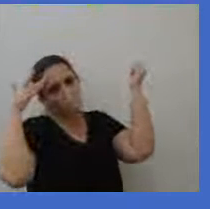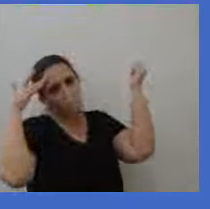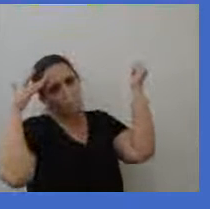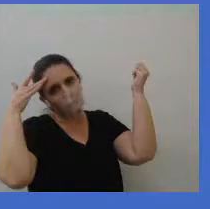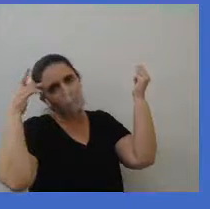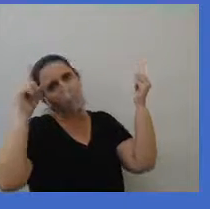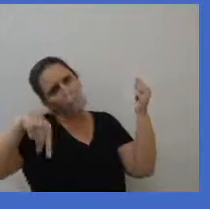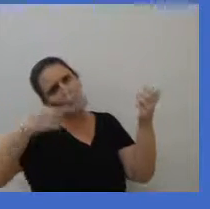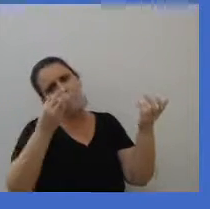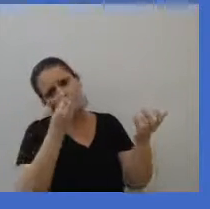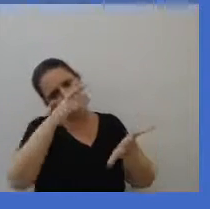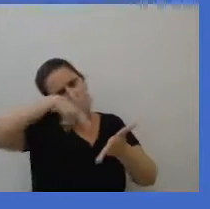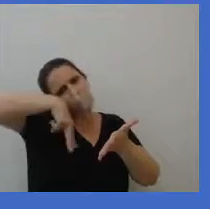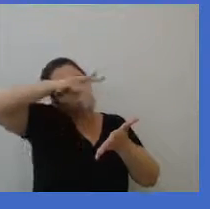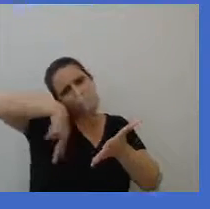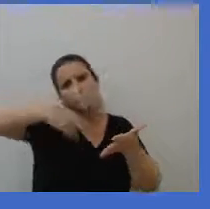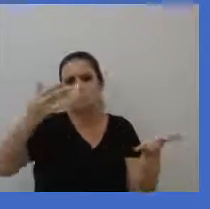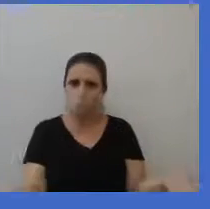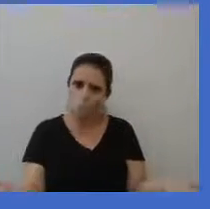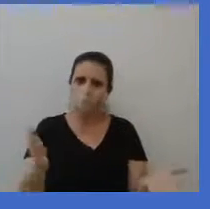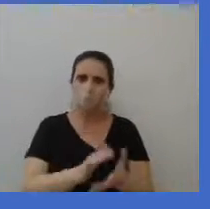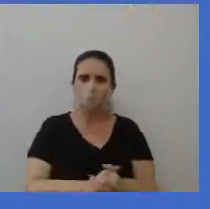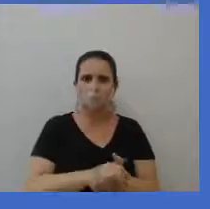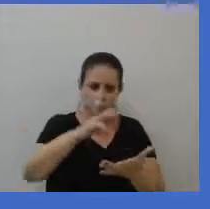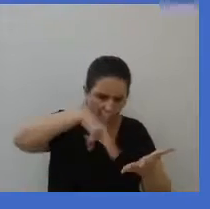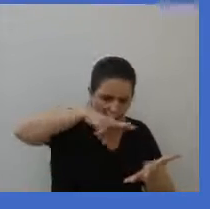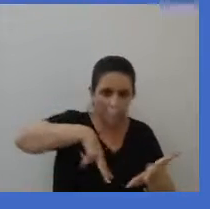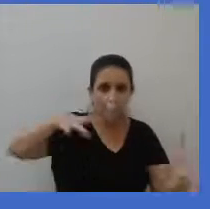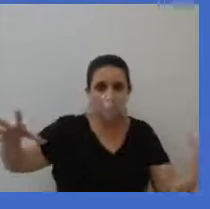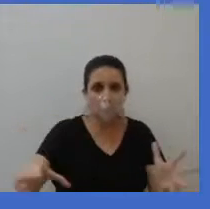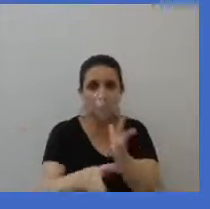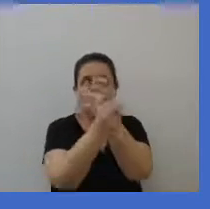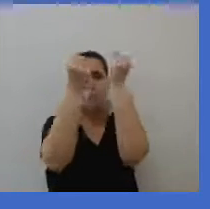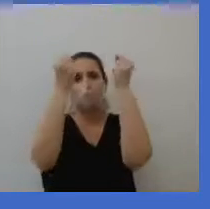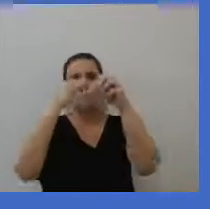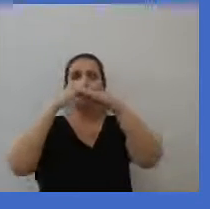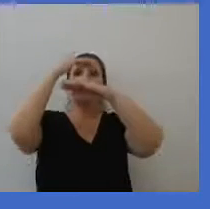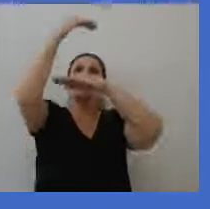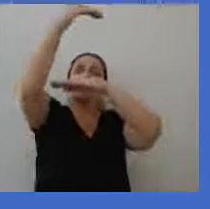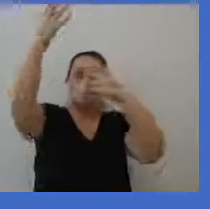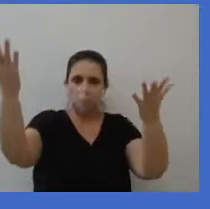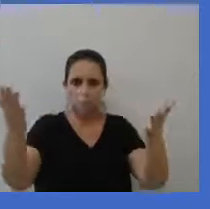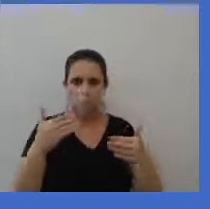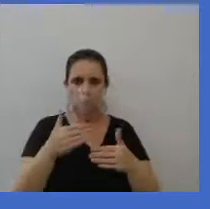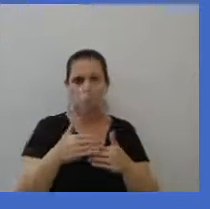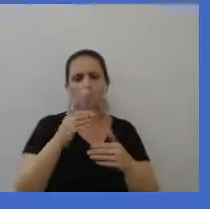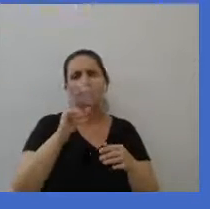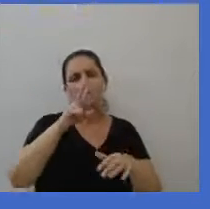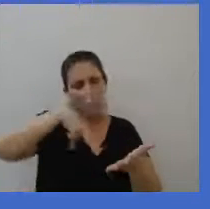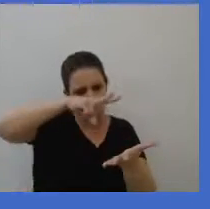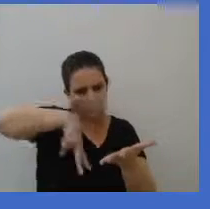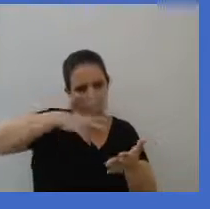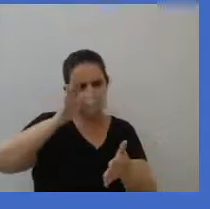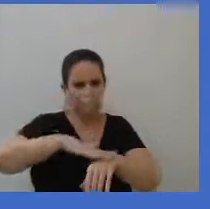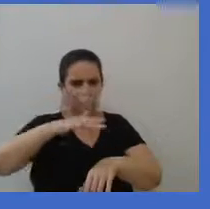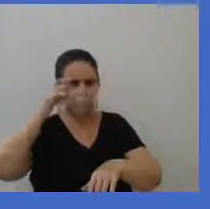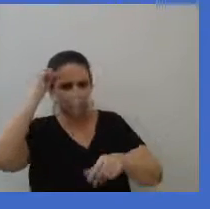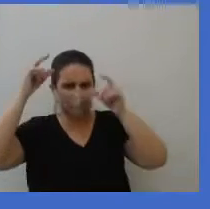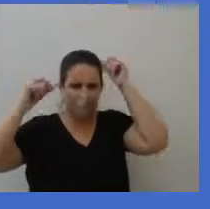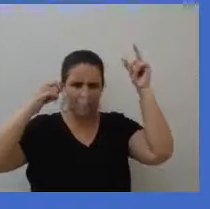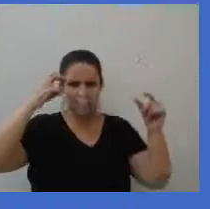já falamos sobre semiose. O que é isso? É muito simples. Vejam, tela cheia. É um processo de produção